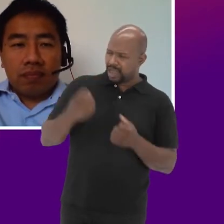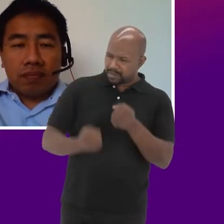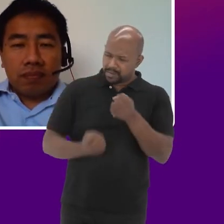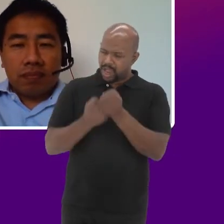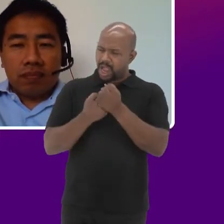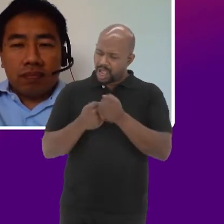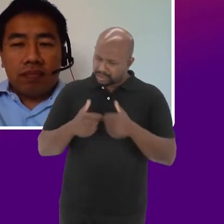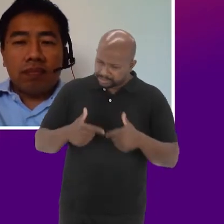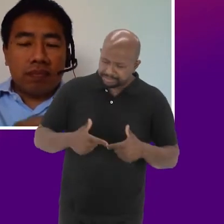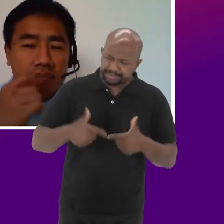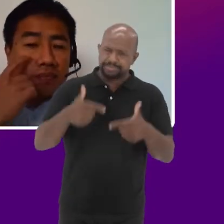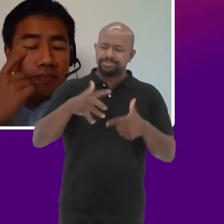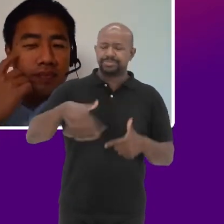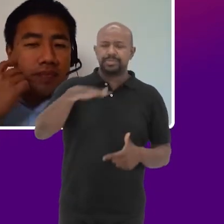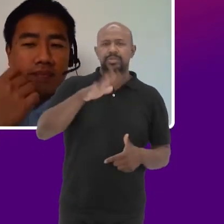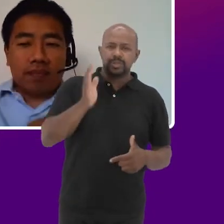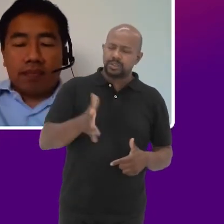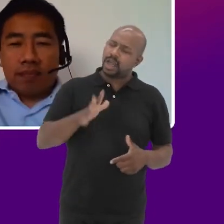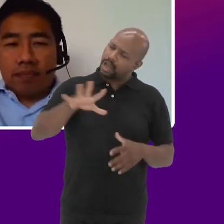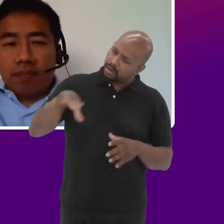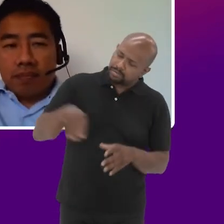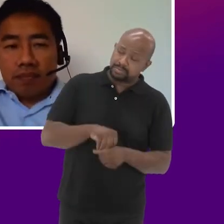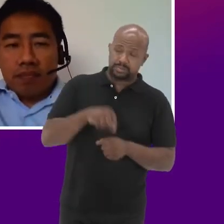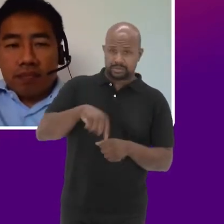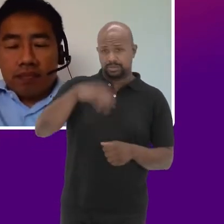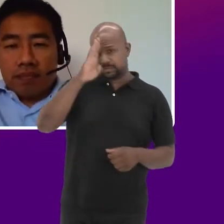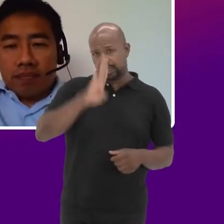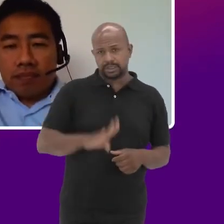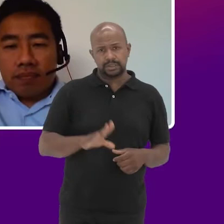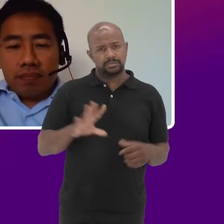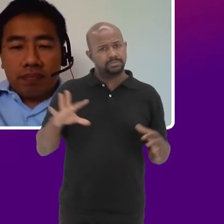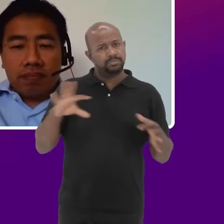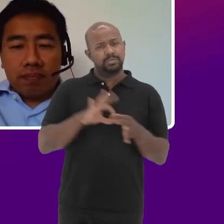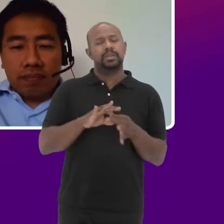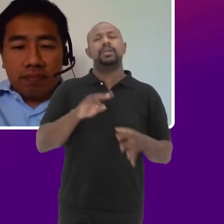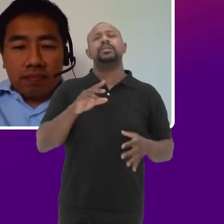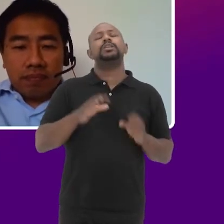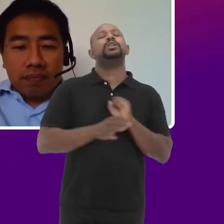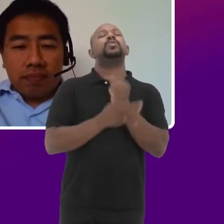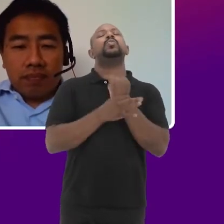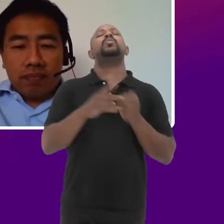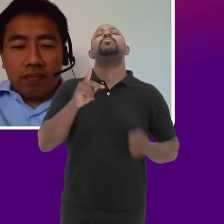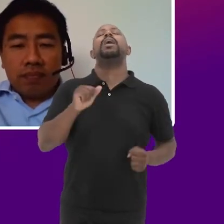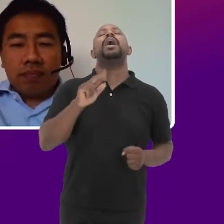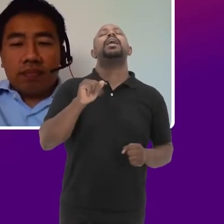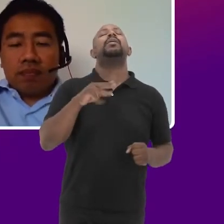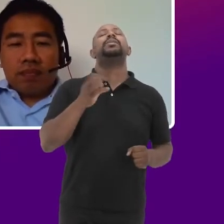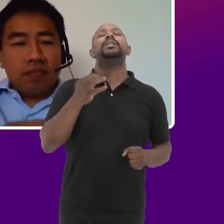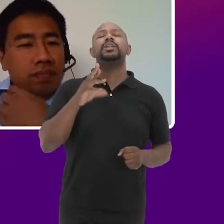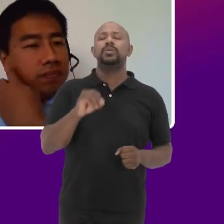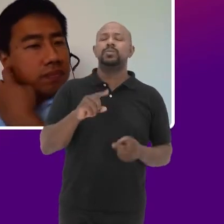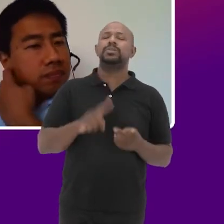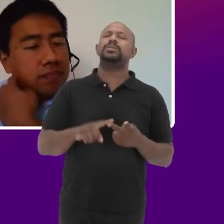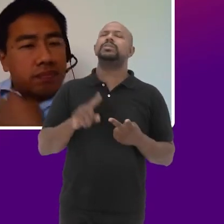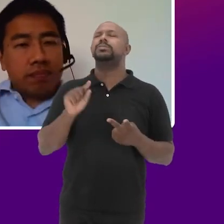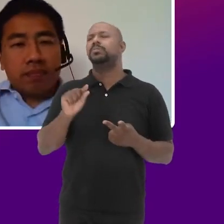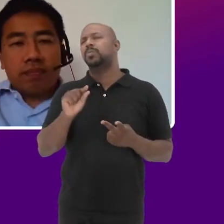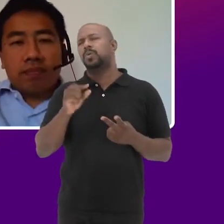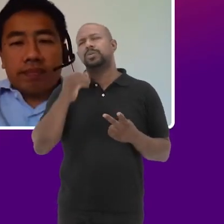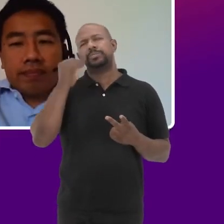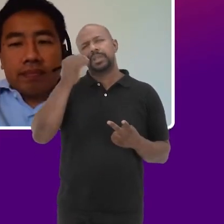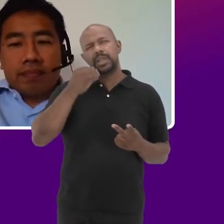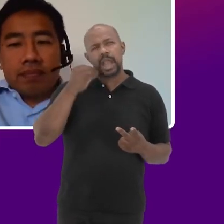e incentivando essas iniciativas já em curso aqui no Brasil, né, relacionadas a seguros paramétricos, e também um pouco